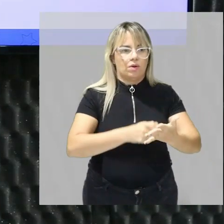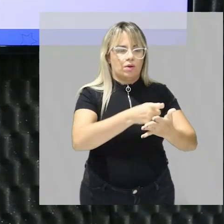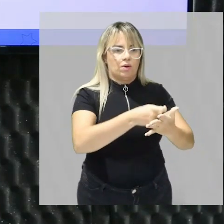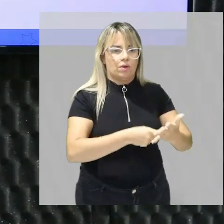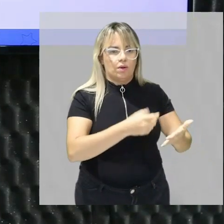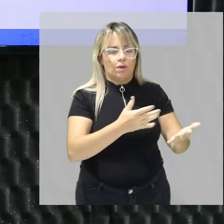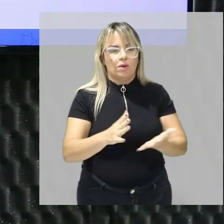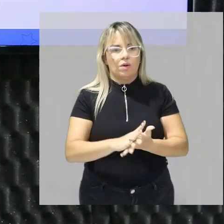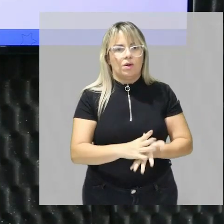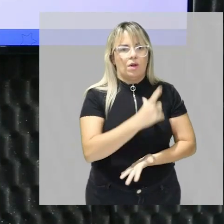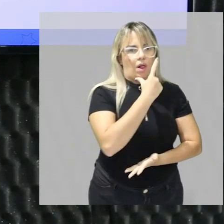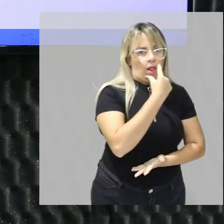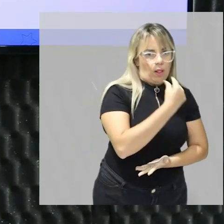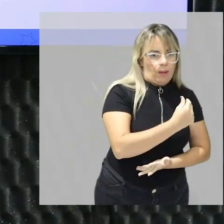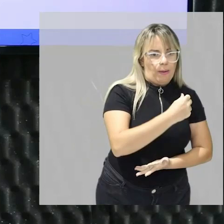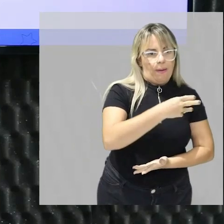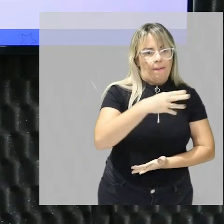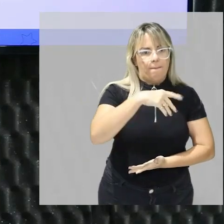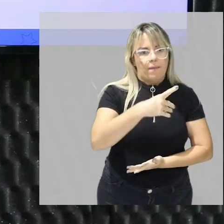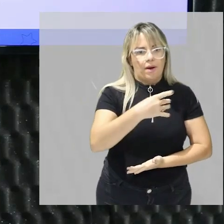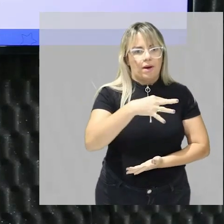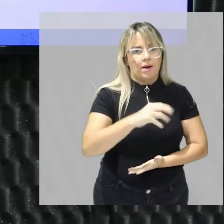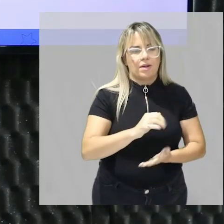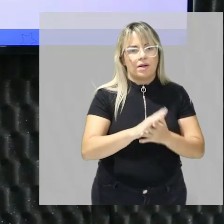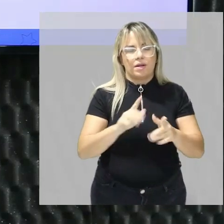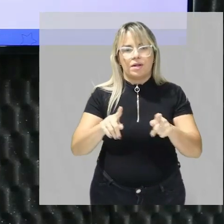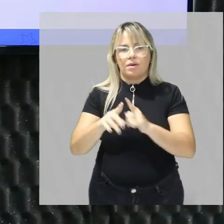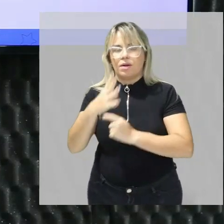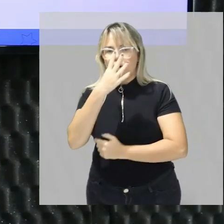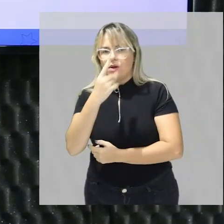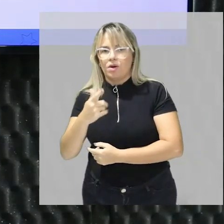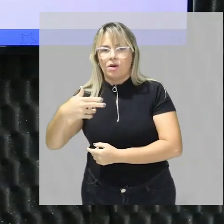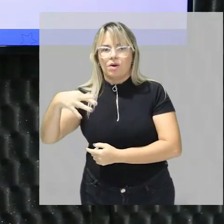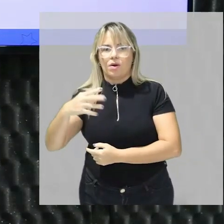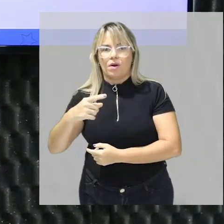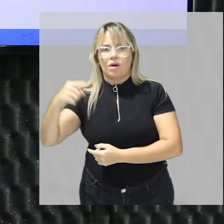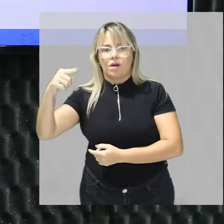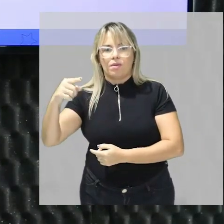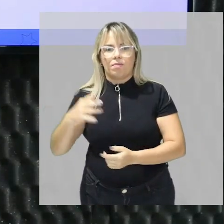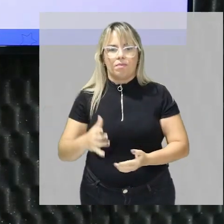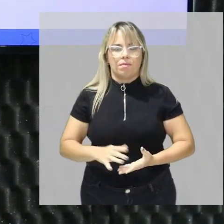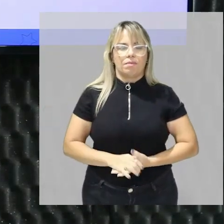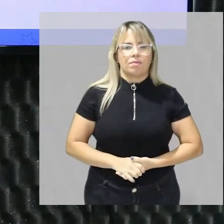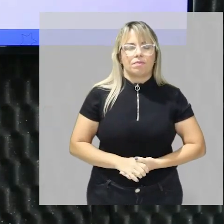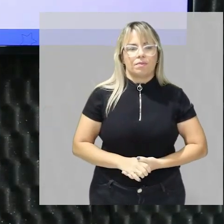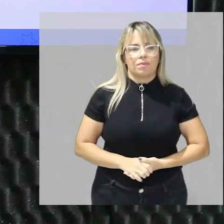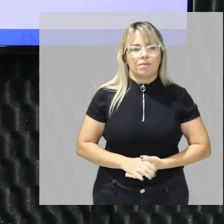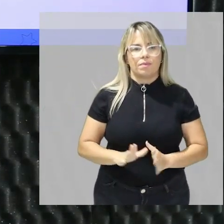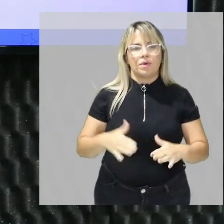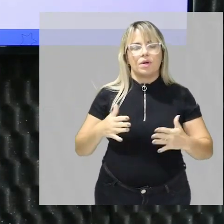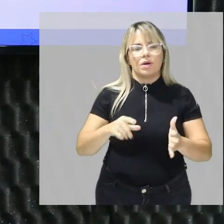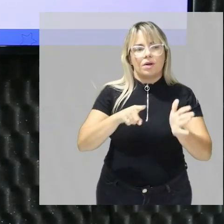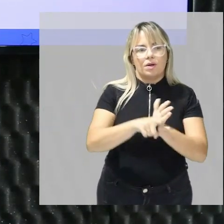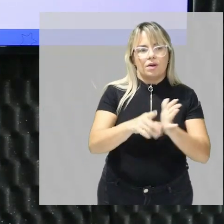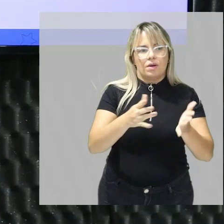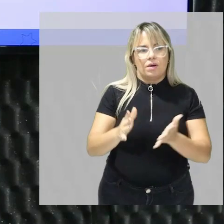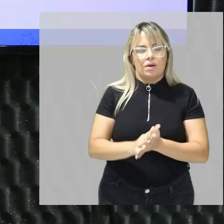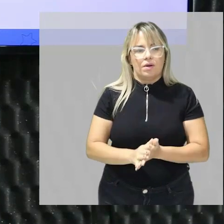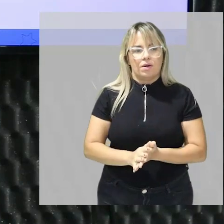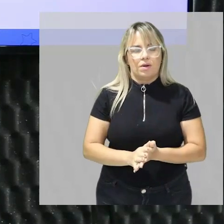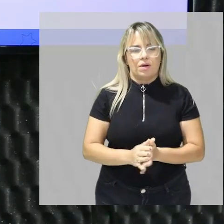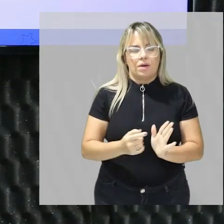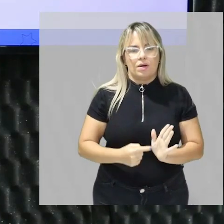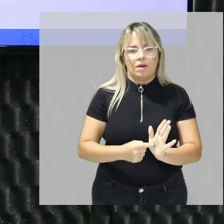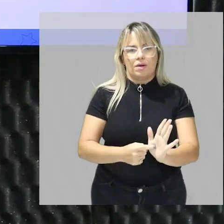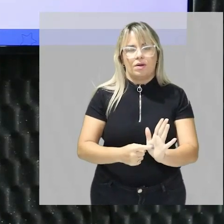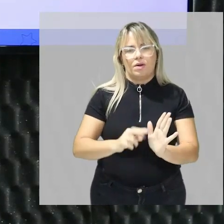sobre o tamanduá-bandeira e sobre o lobo-guará, tá? Então, ele pergunta, tais espécies apresentam o